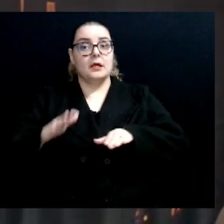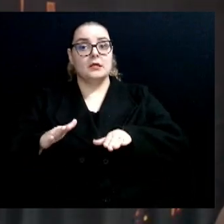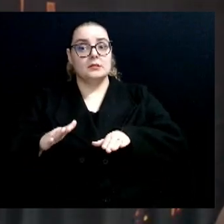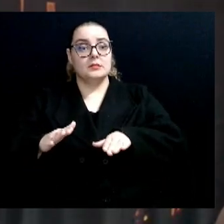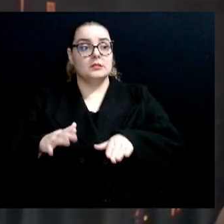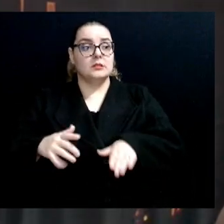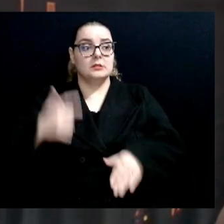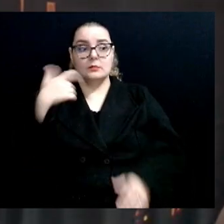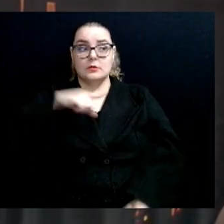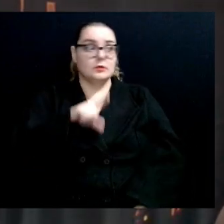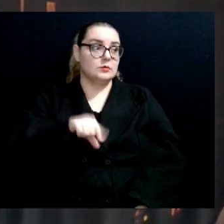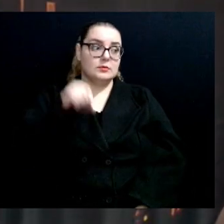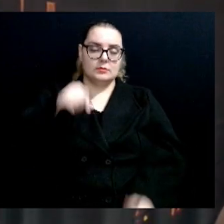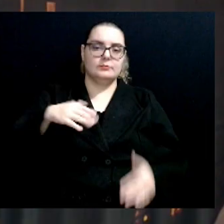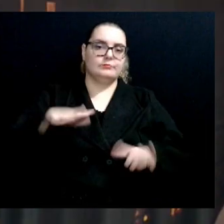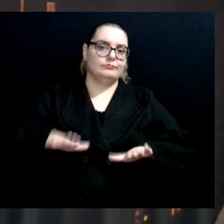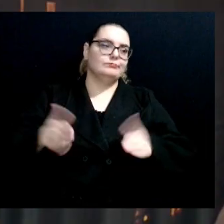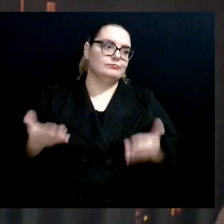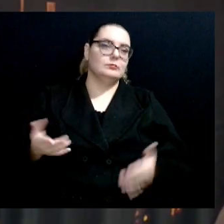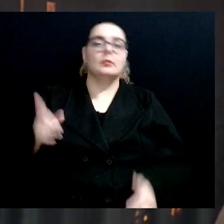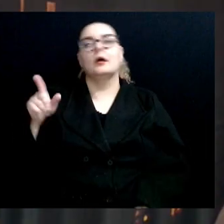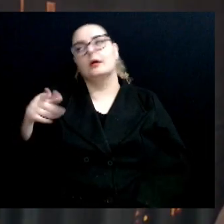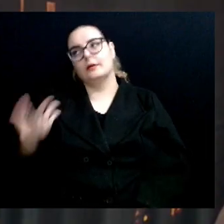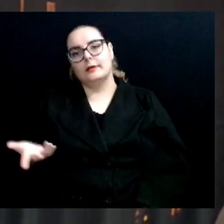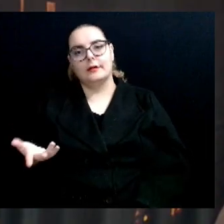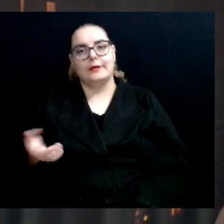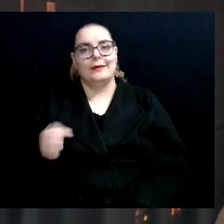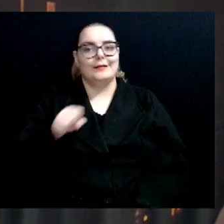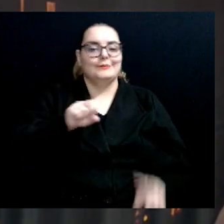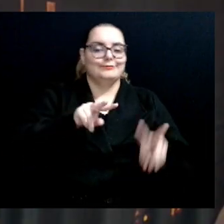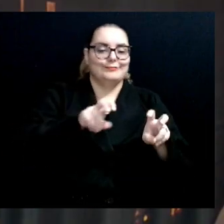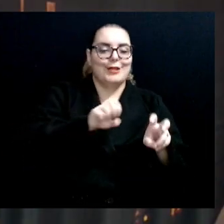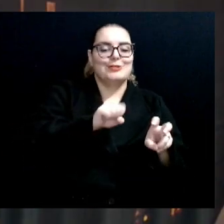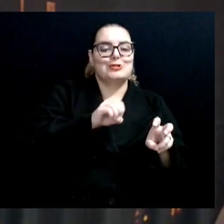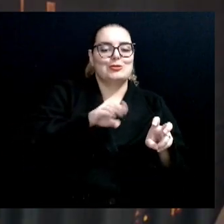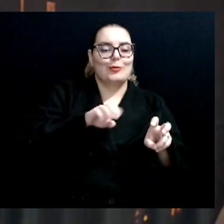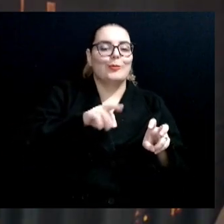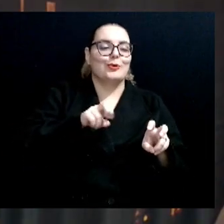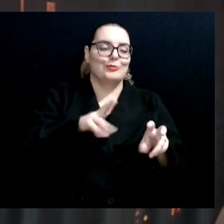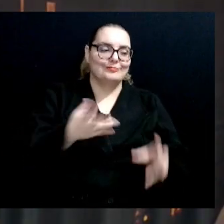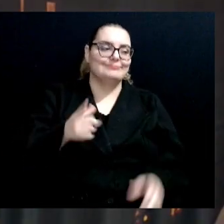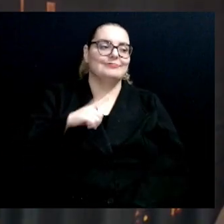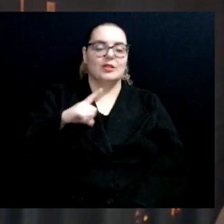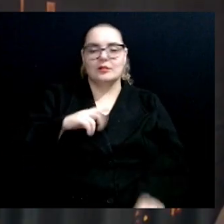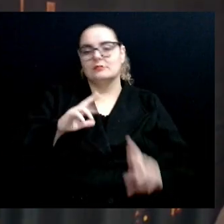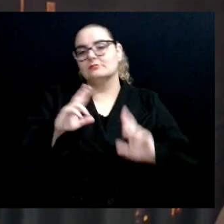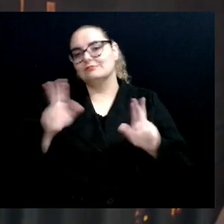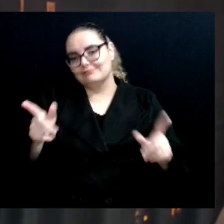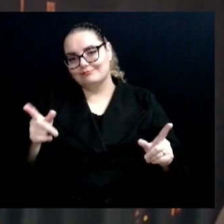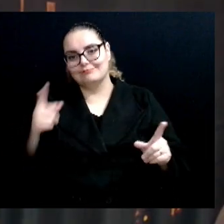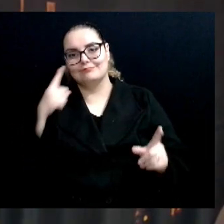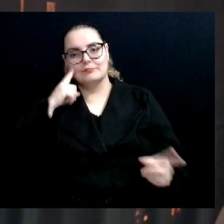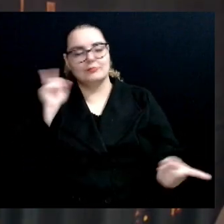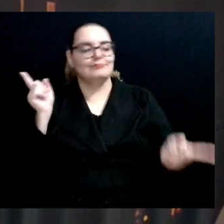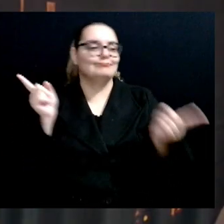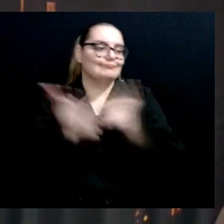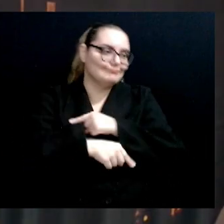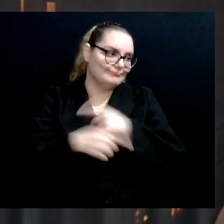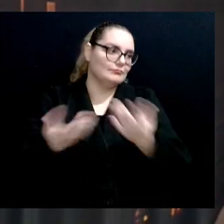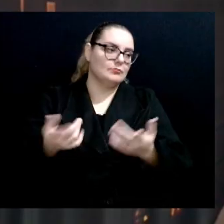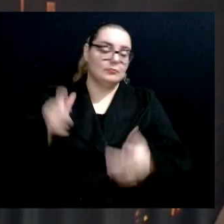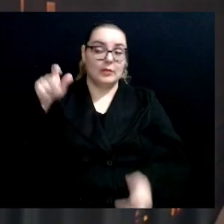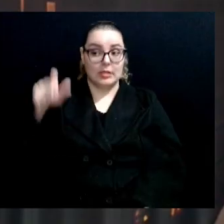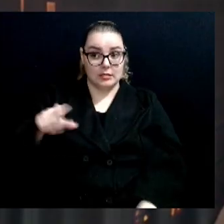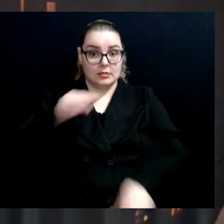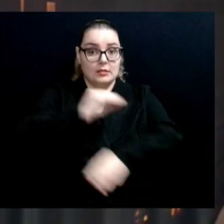Exato. Sobrou para ela, né? Então a gente já vê que há uma adversidade, há uma contrariedade para esse cuidador. E aí ele vai